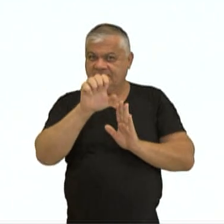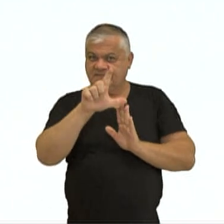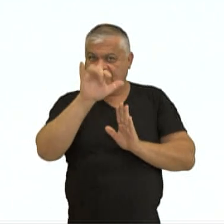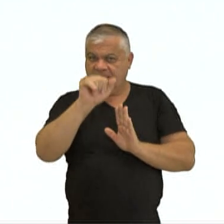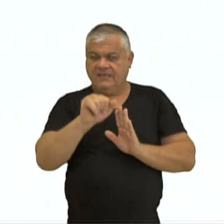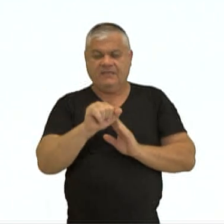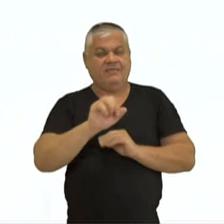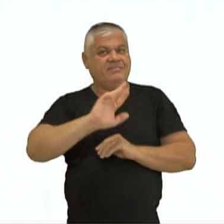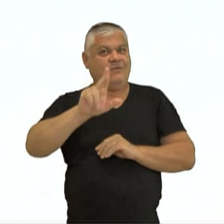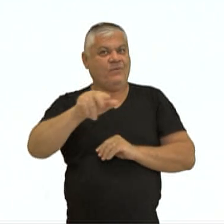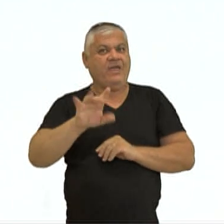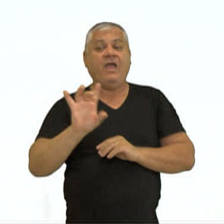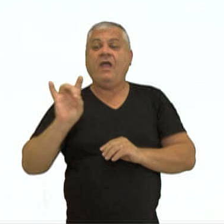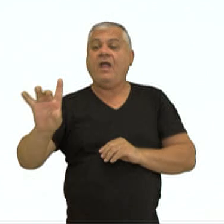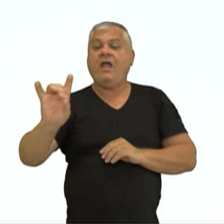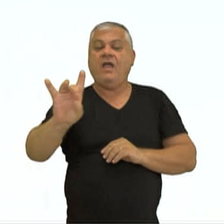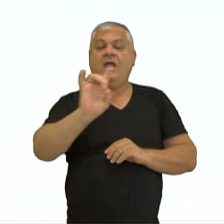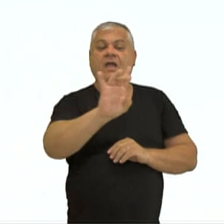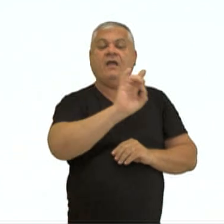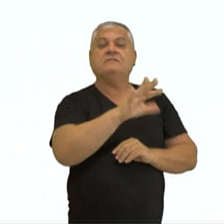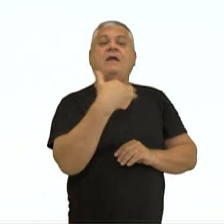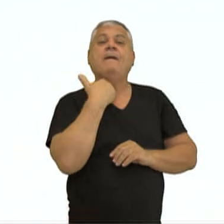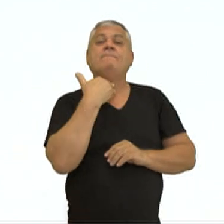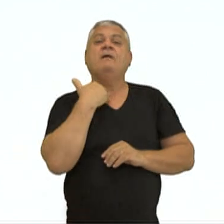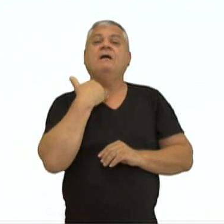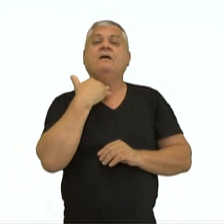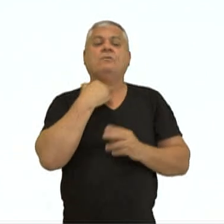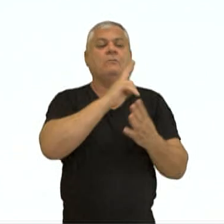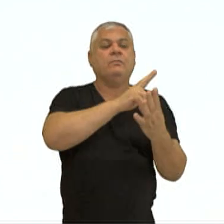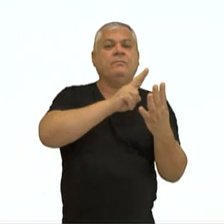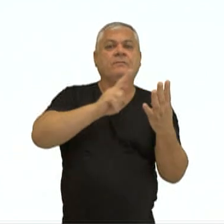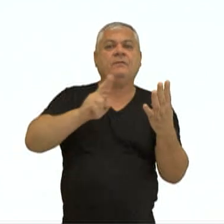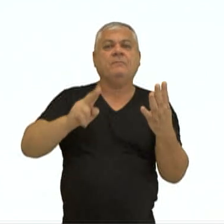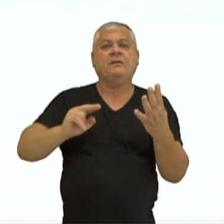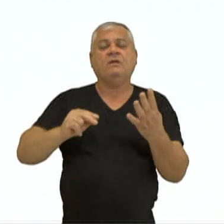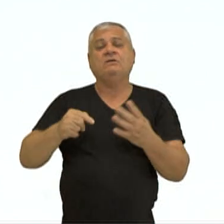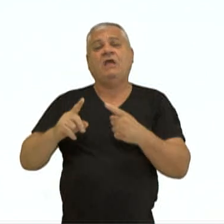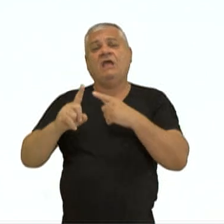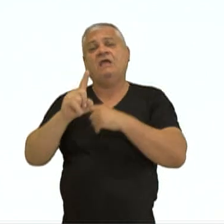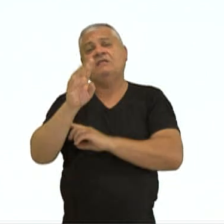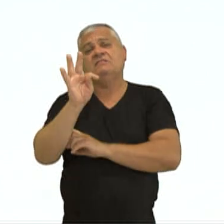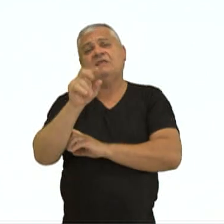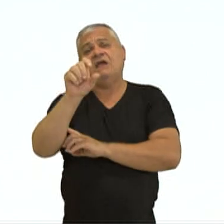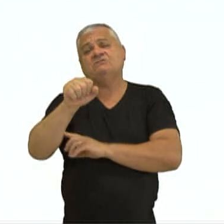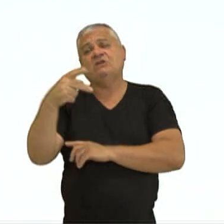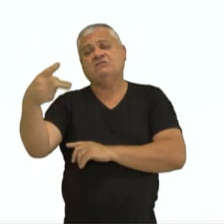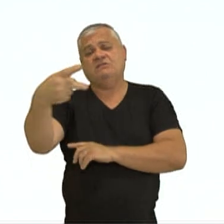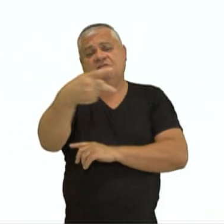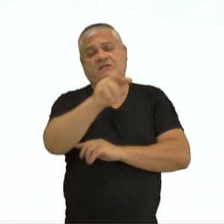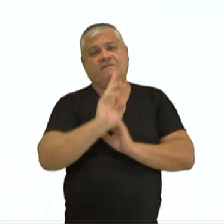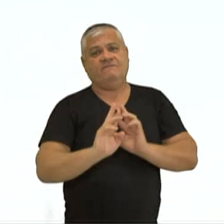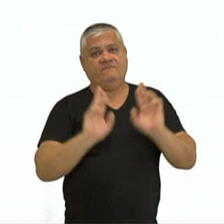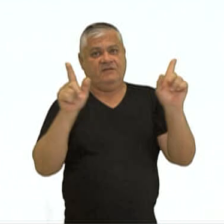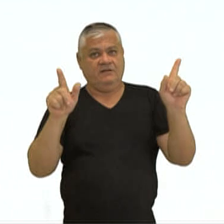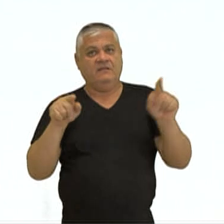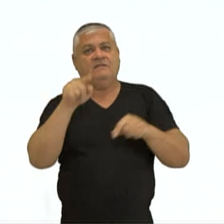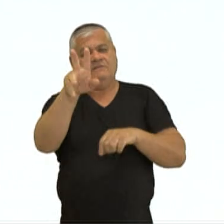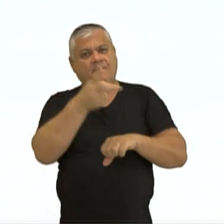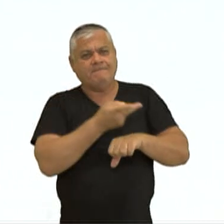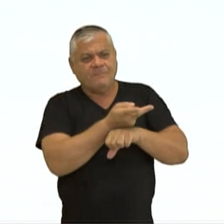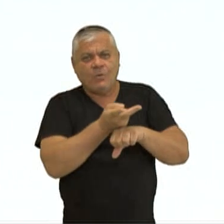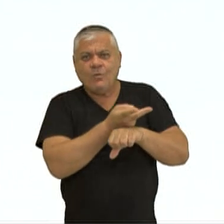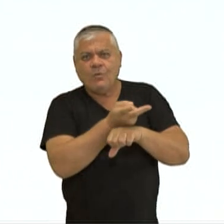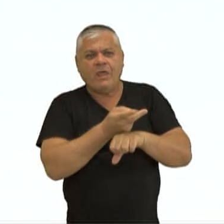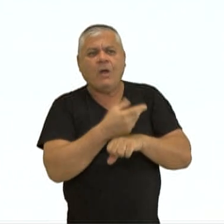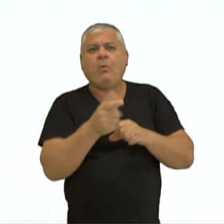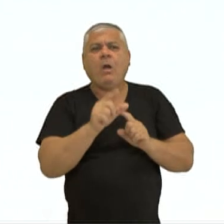banco oferece o valor da taxa que ele quer atrair o seu investidor. Então você tem que procurar